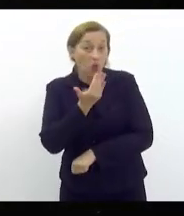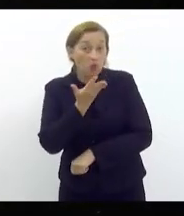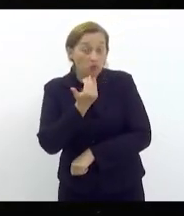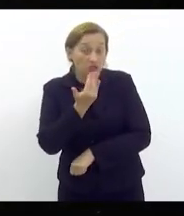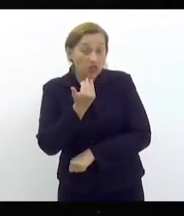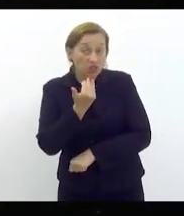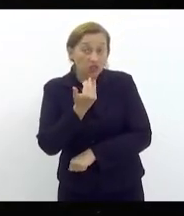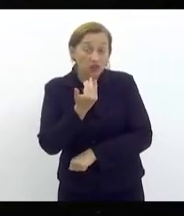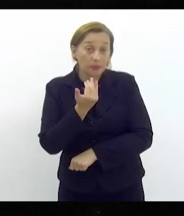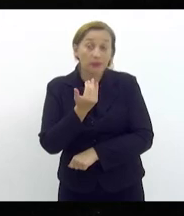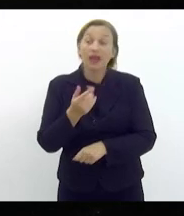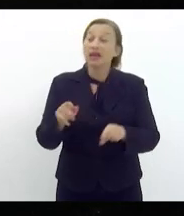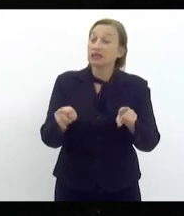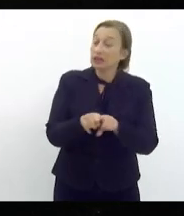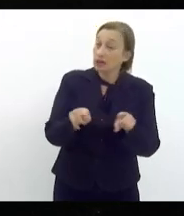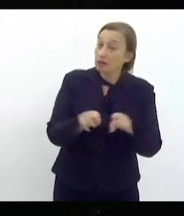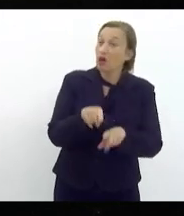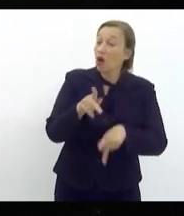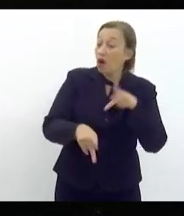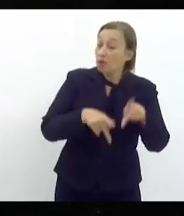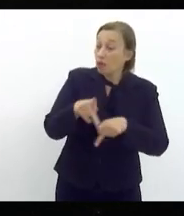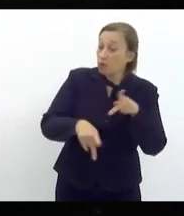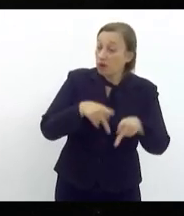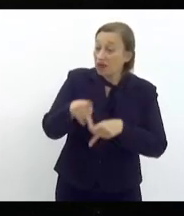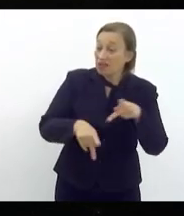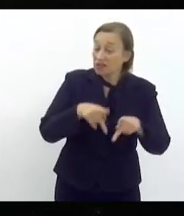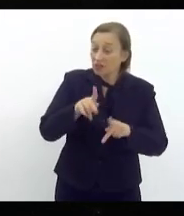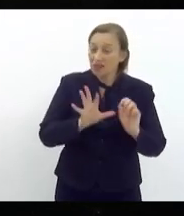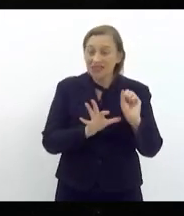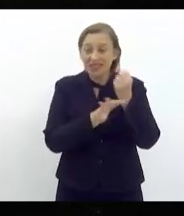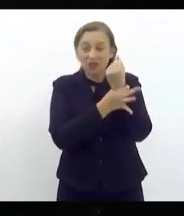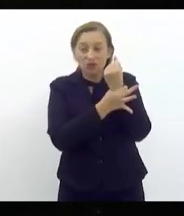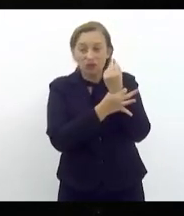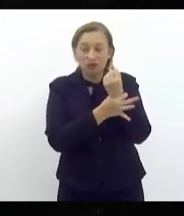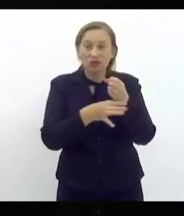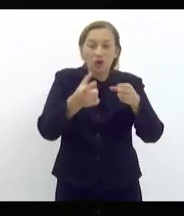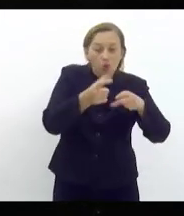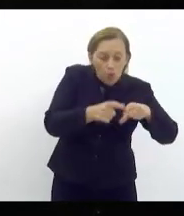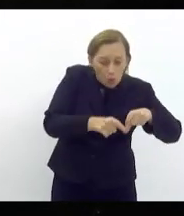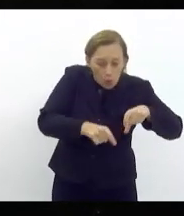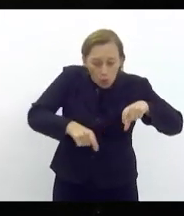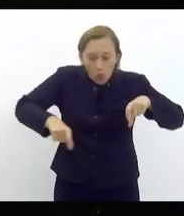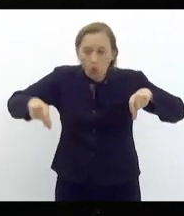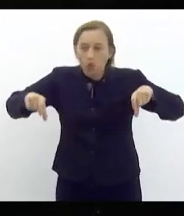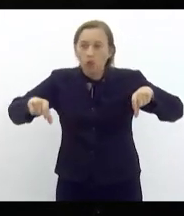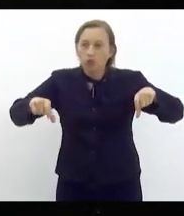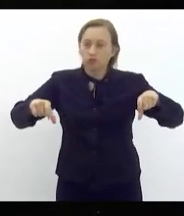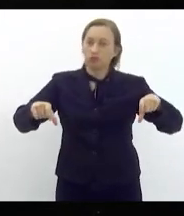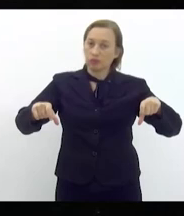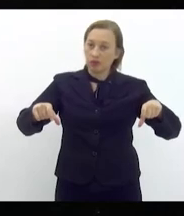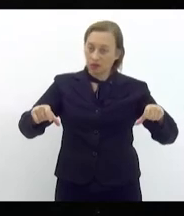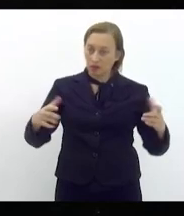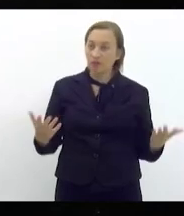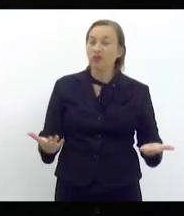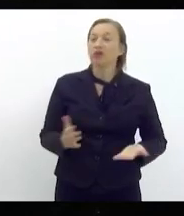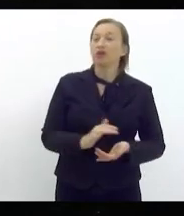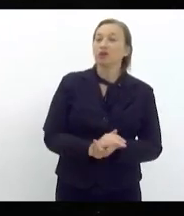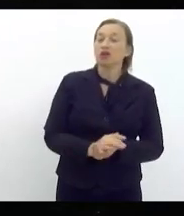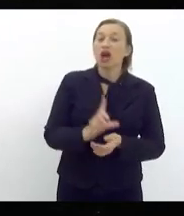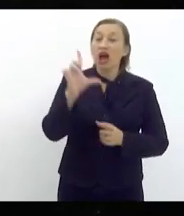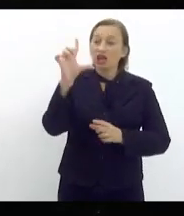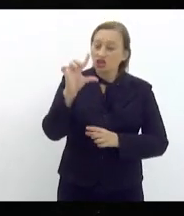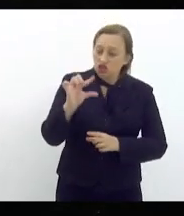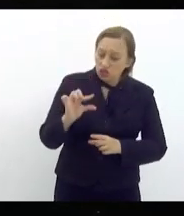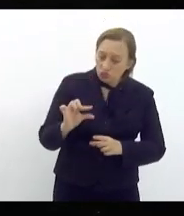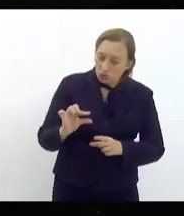segurança hídrica do território fluminense, a descarbonização do Estado do Rio de Janeiro, a redução